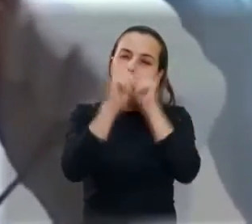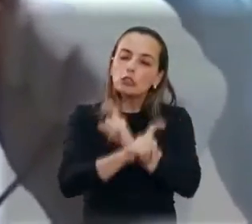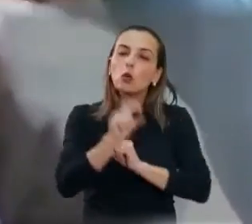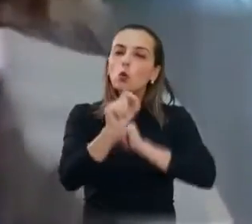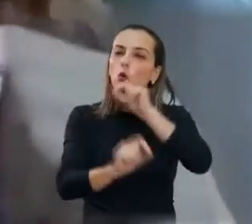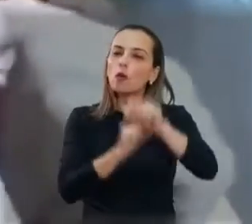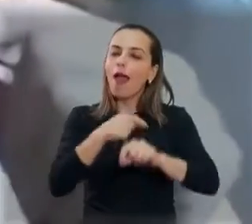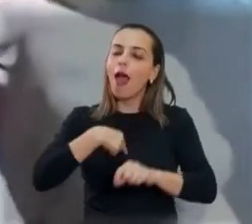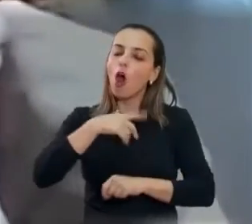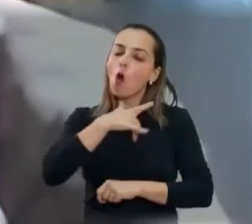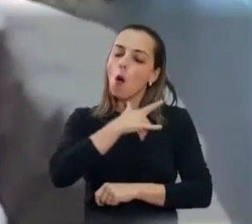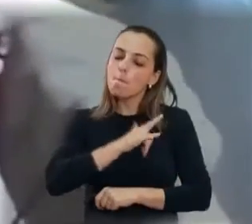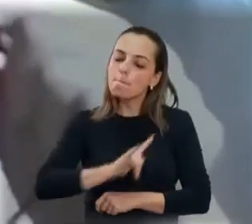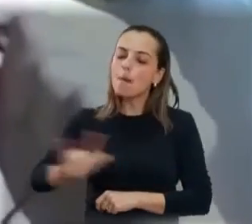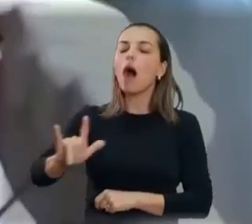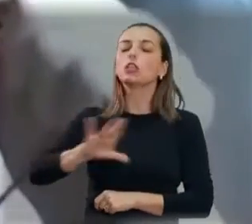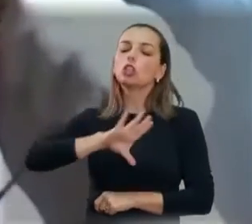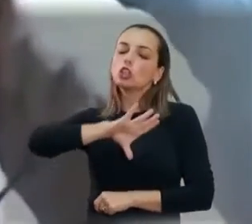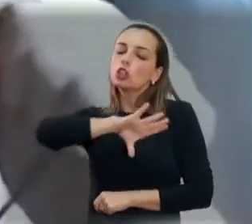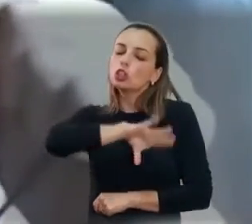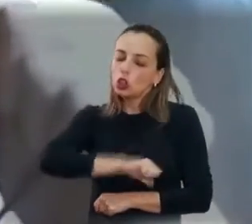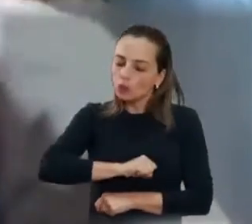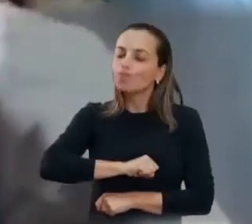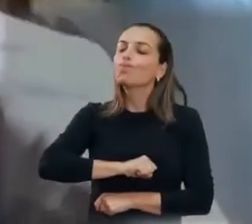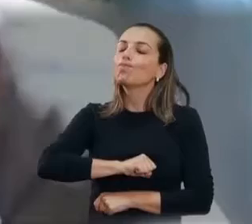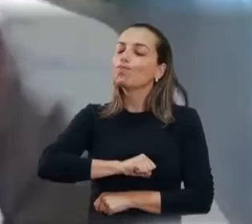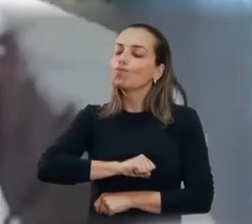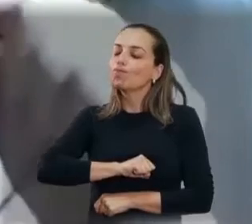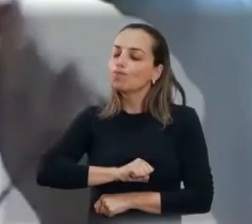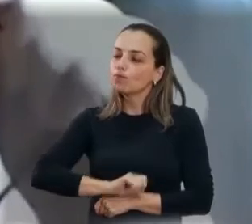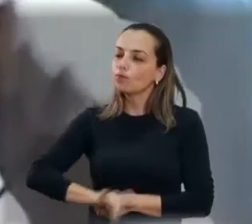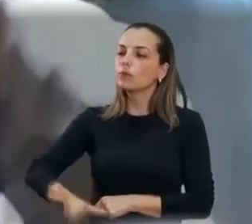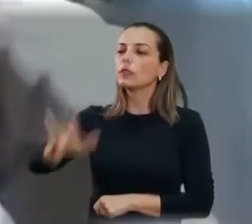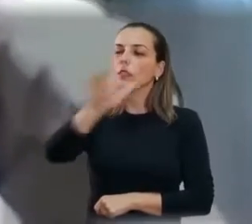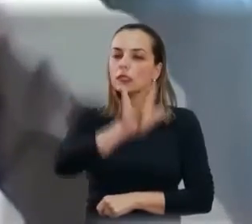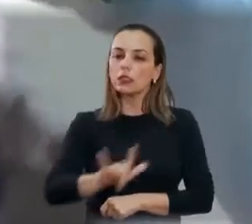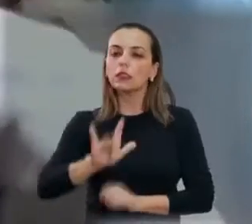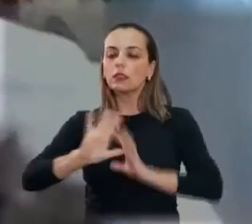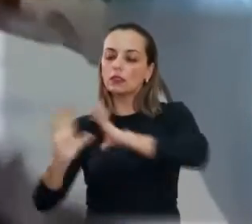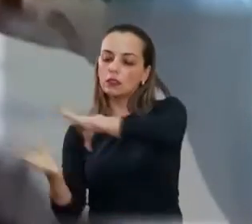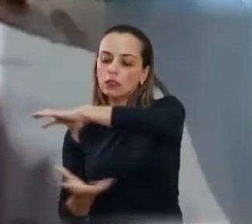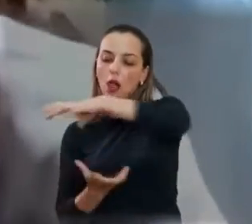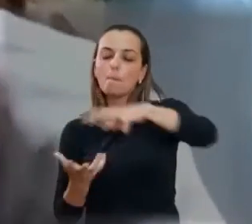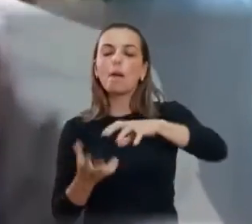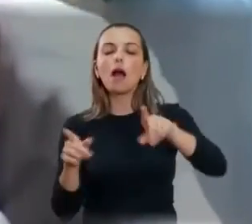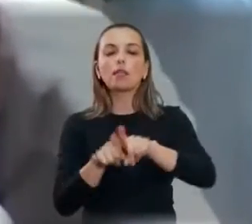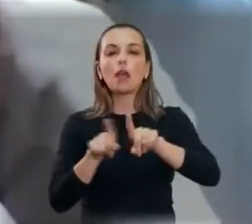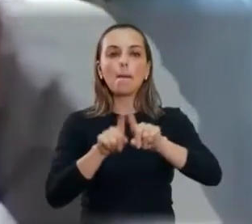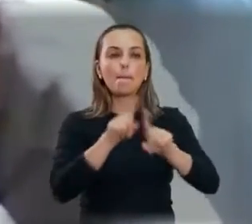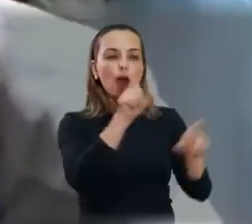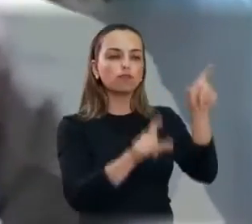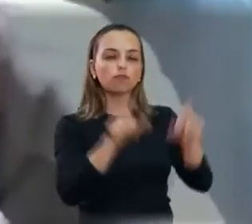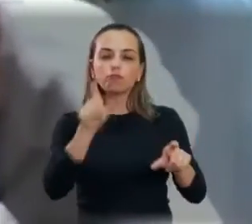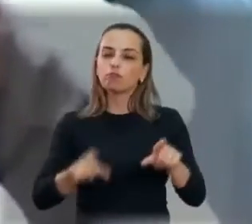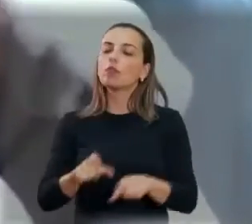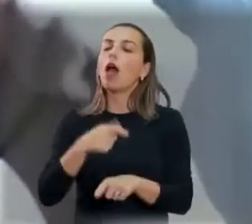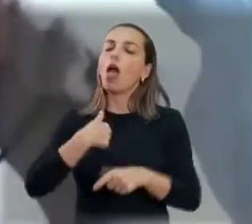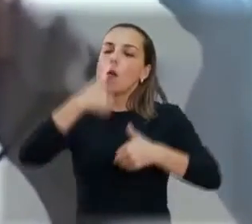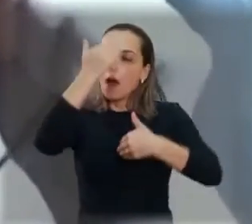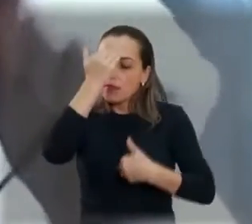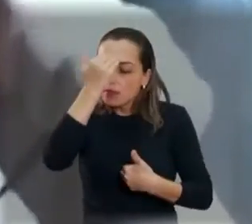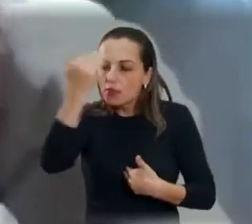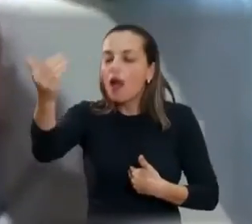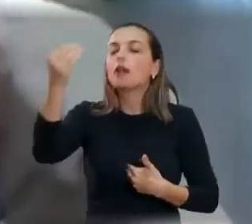é o amor ao outro, né? O amor ao planeta e à humanidade. Em nome de todos dessa casa, quero agradecer,